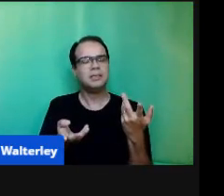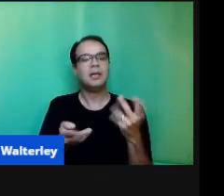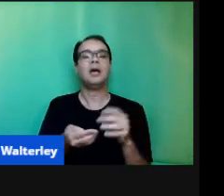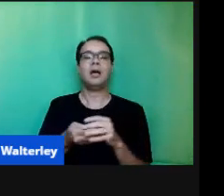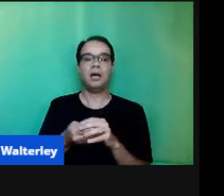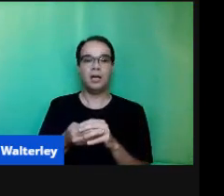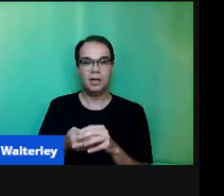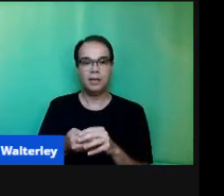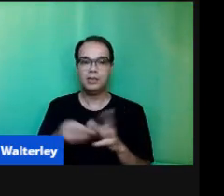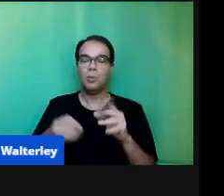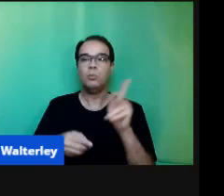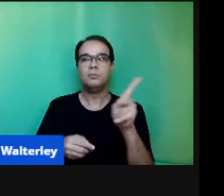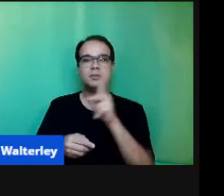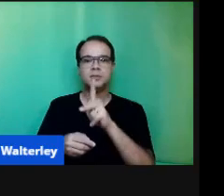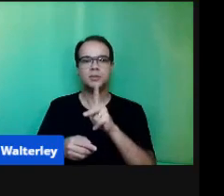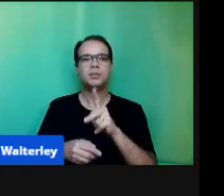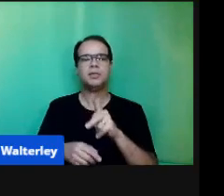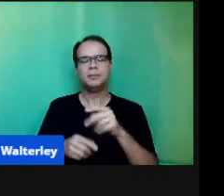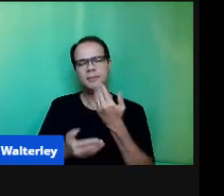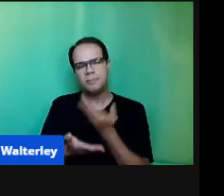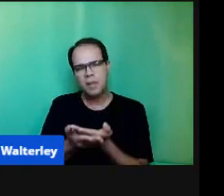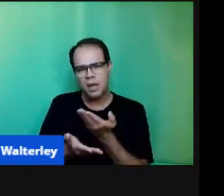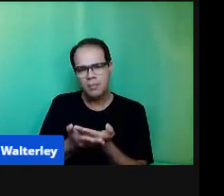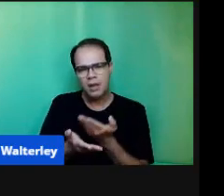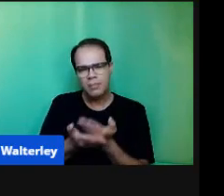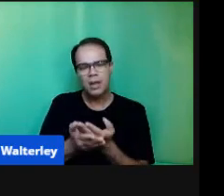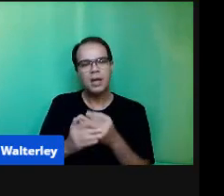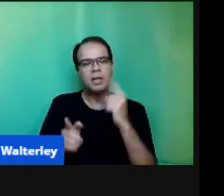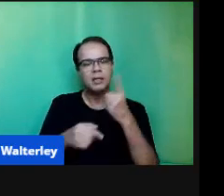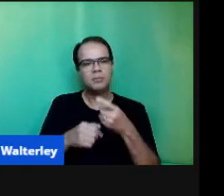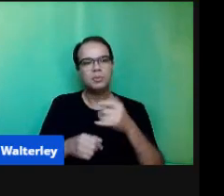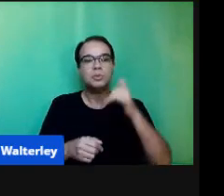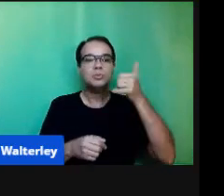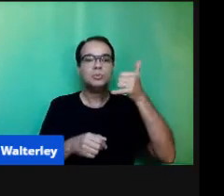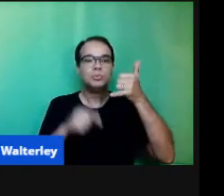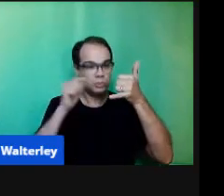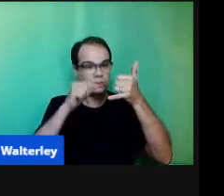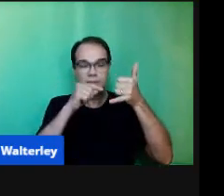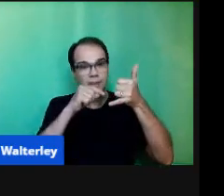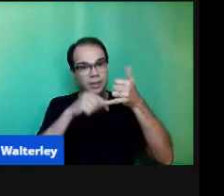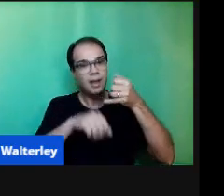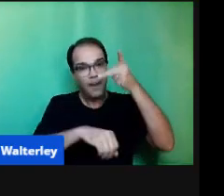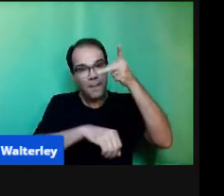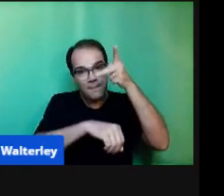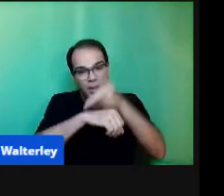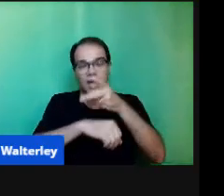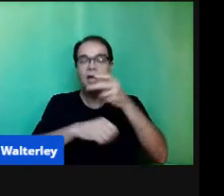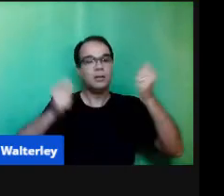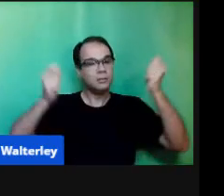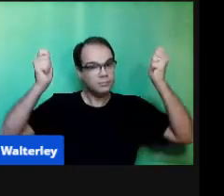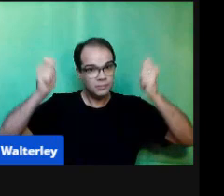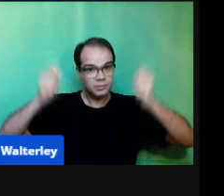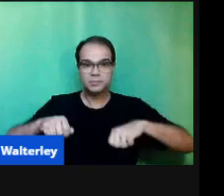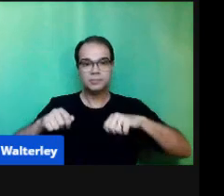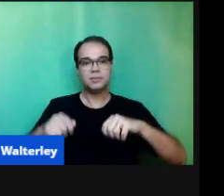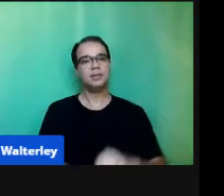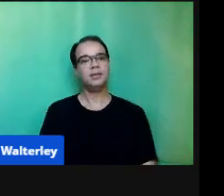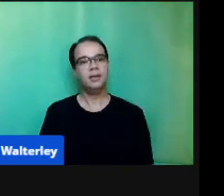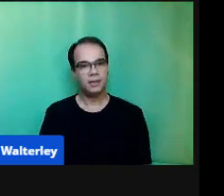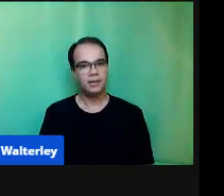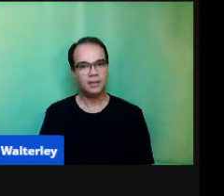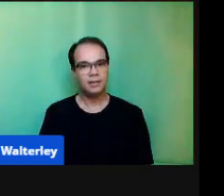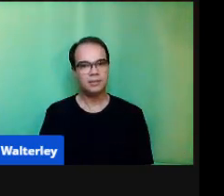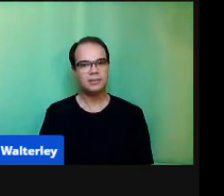oportuniza muita coisa na hora de produzir algum material audiovisual. E a gente quer também ampliar o que é o conceito